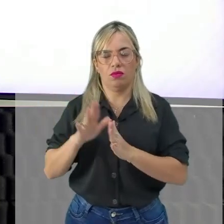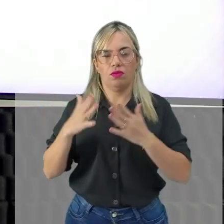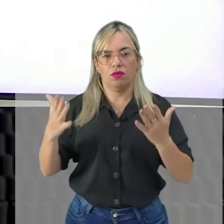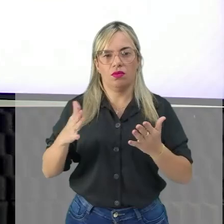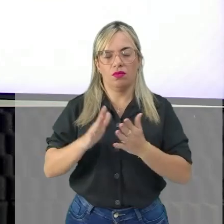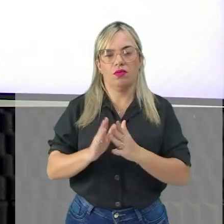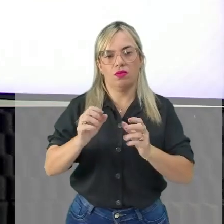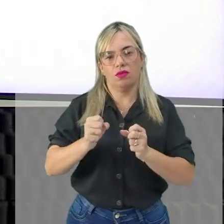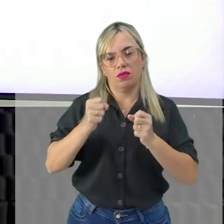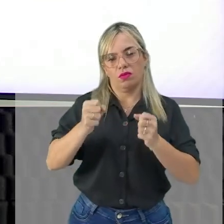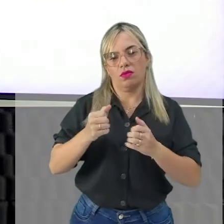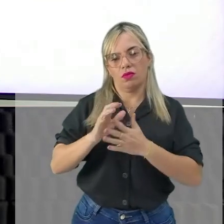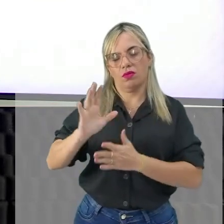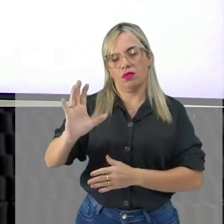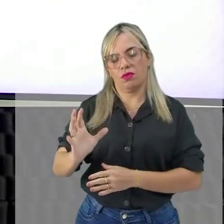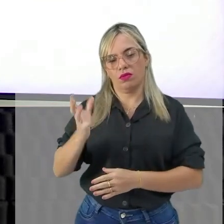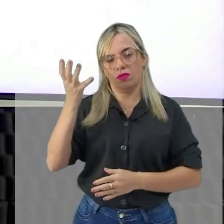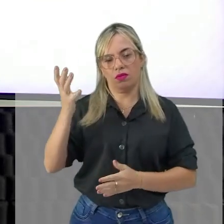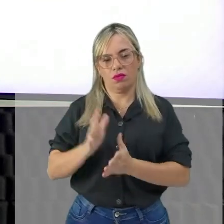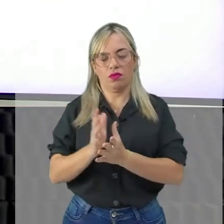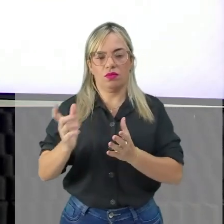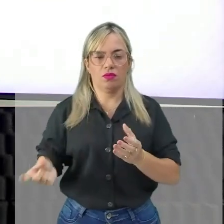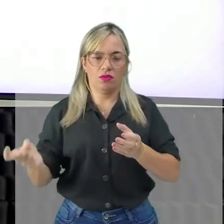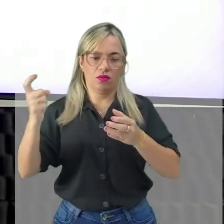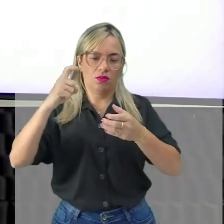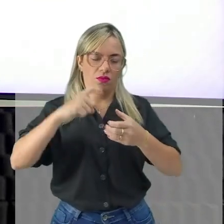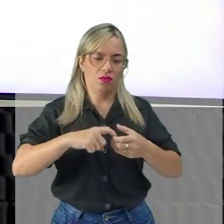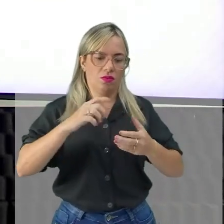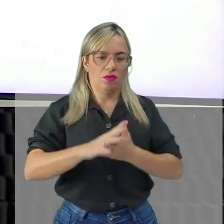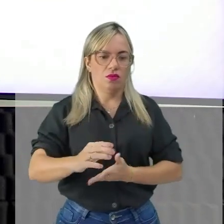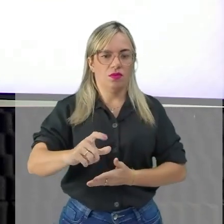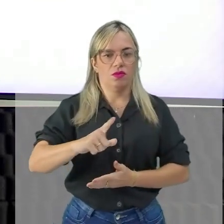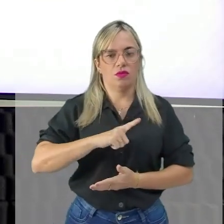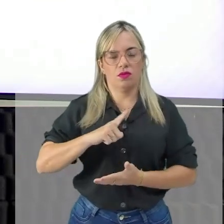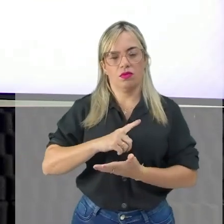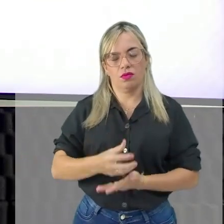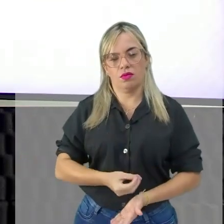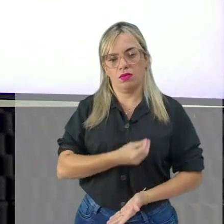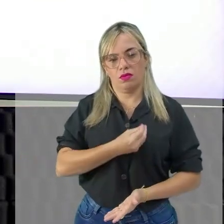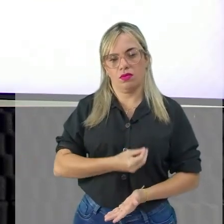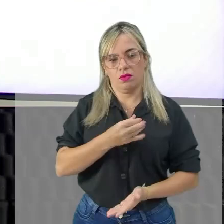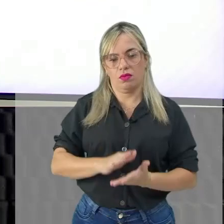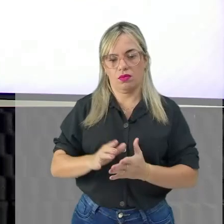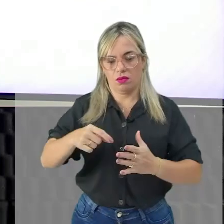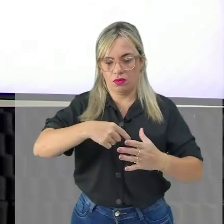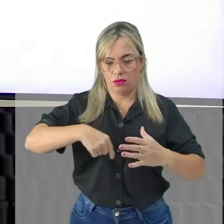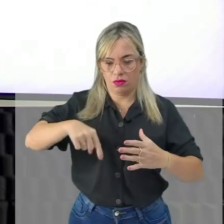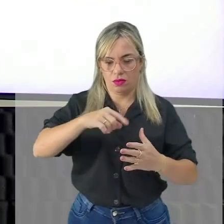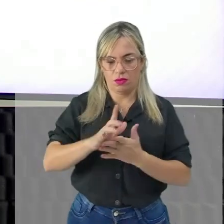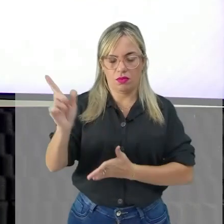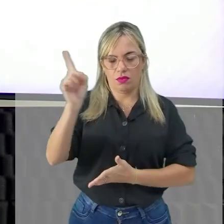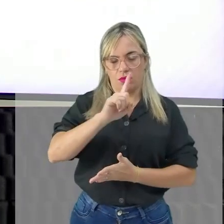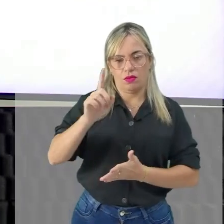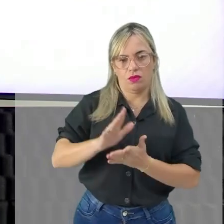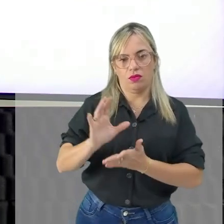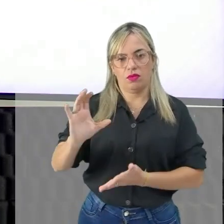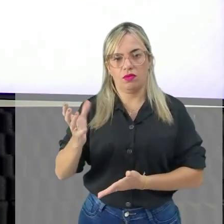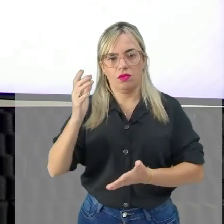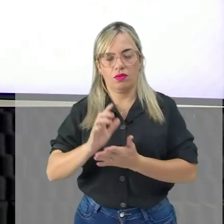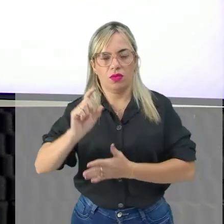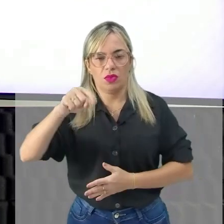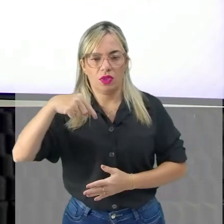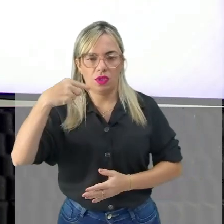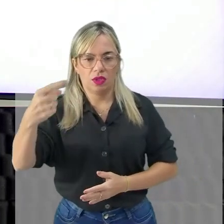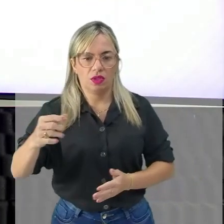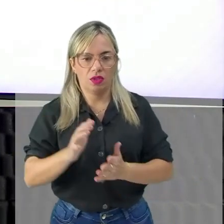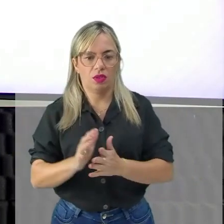aquilo que poderia ter acontecido, que era voltar a ter vida ali naquele caldo, não aconteceu, né? Não depois que ele foi esterilizado,